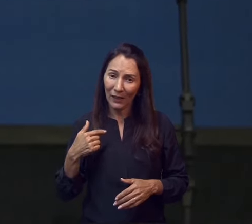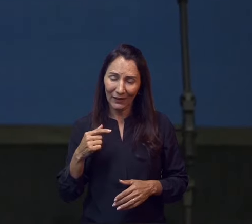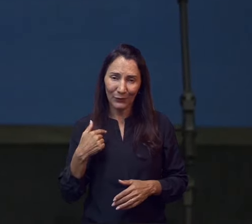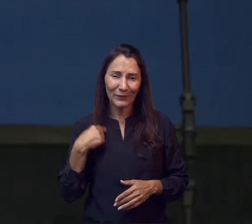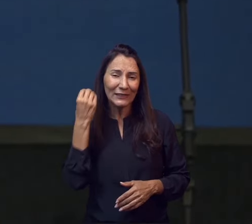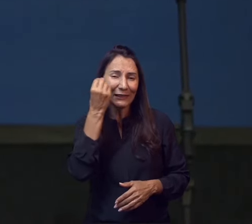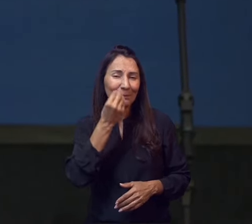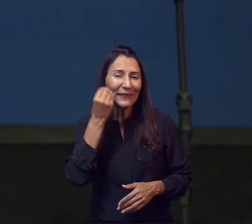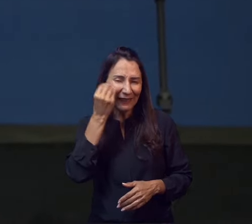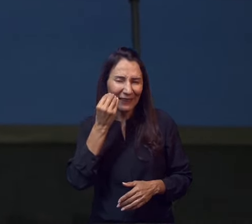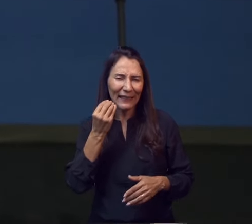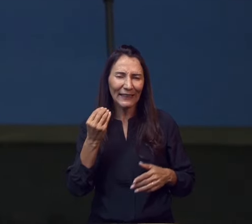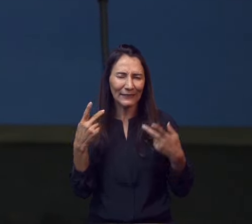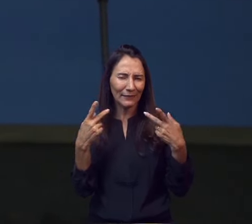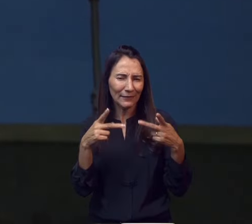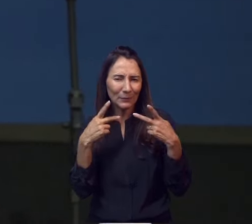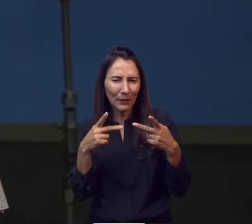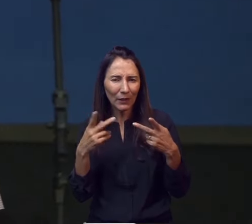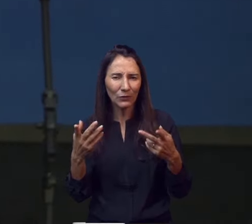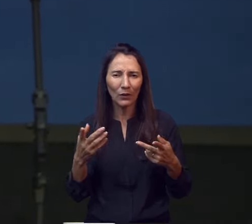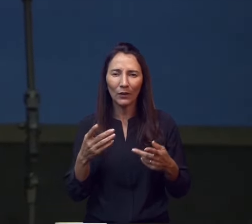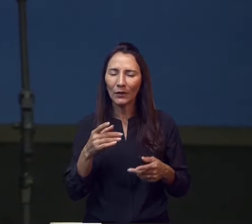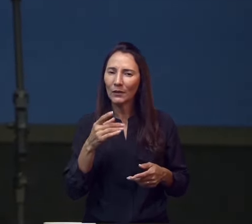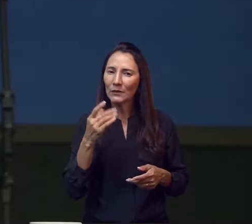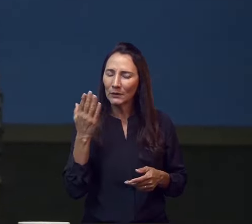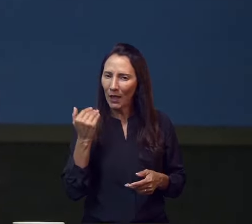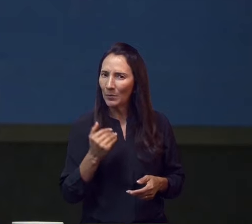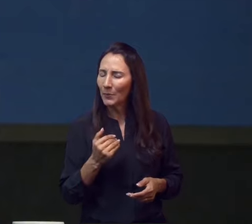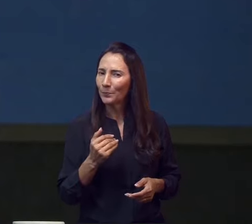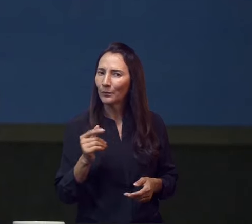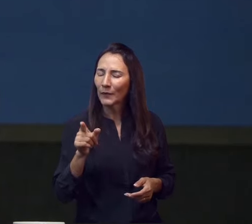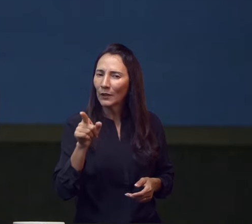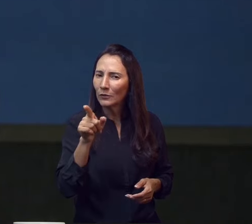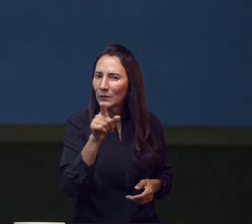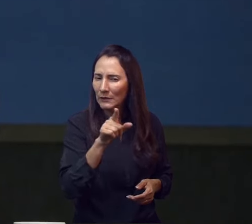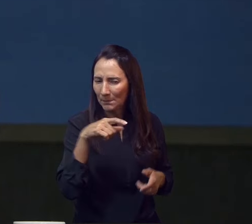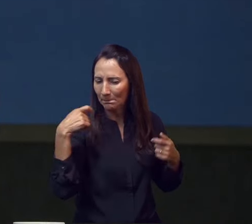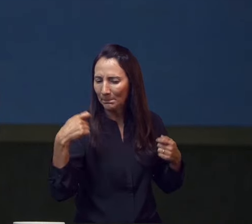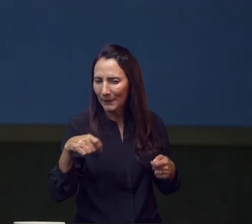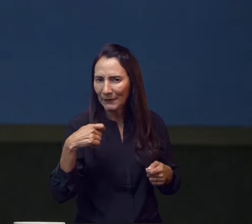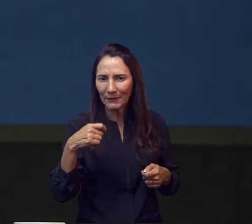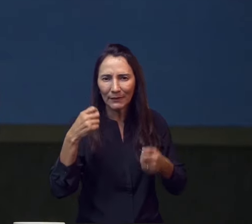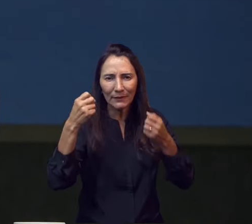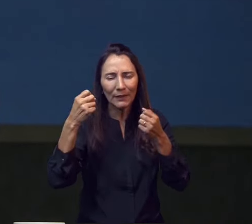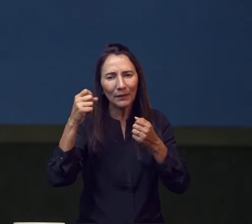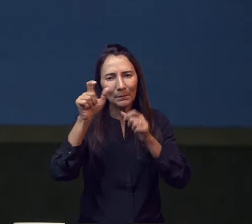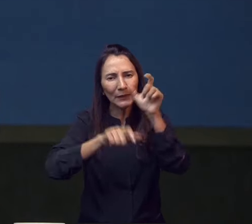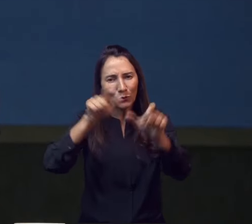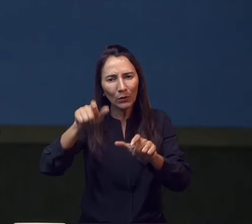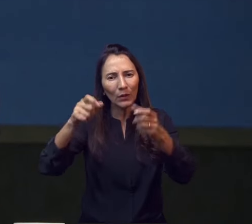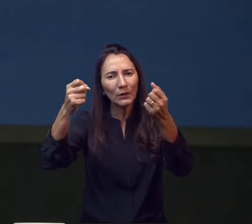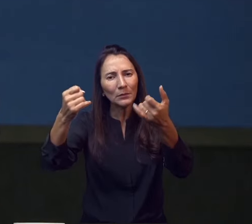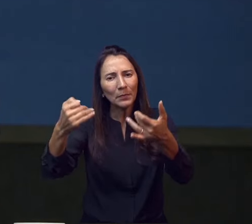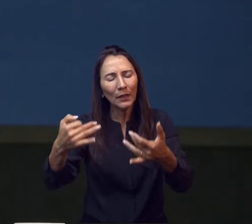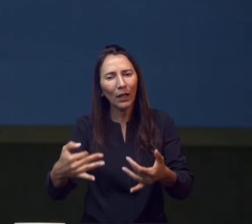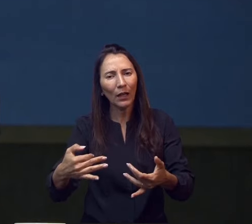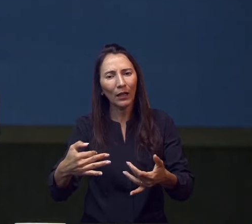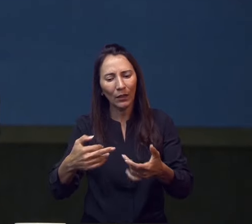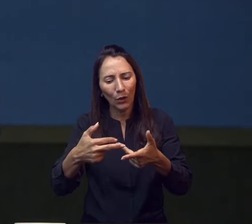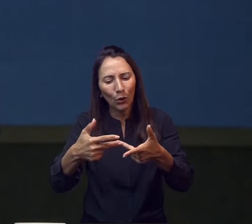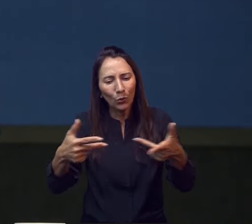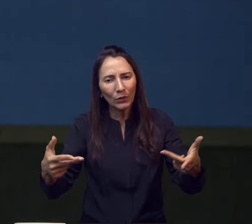que você precisa explicar as pessoas aquilo que